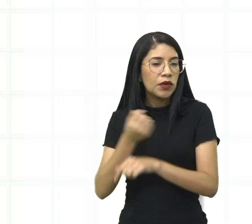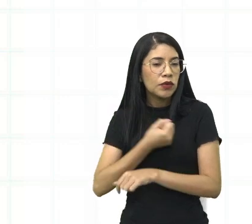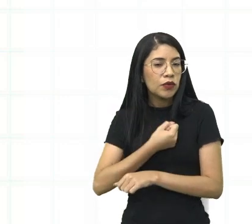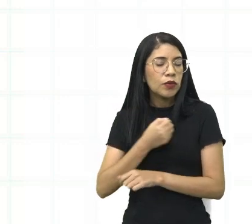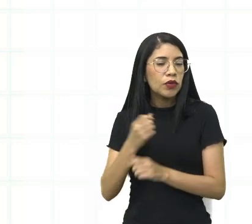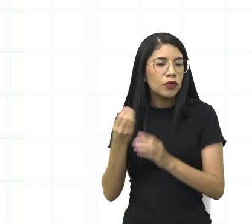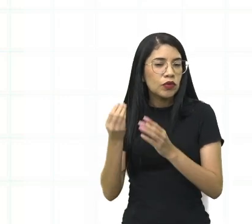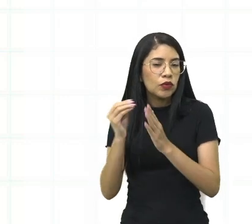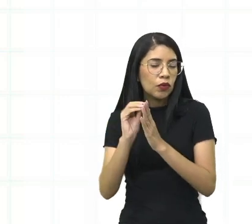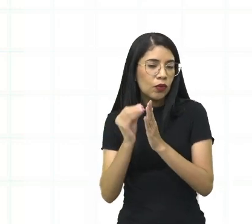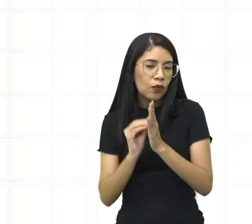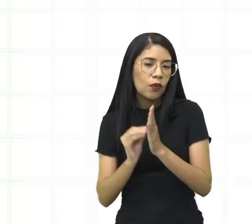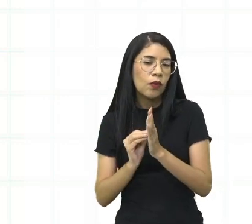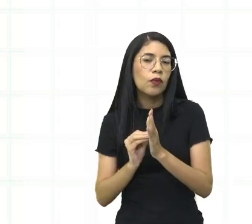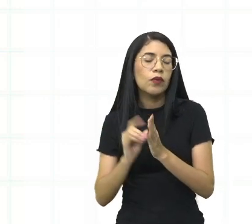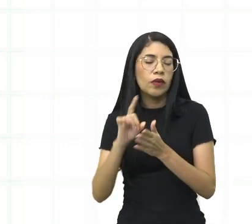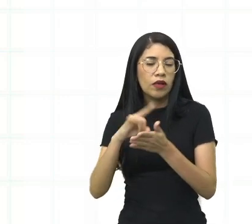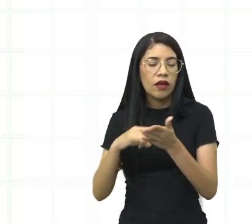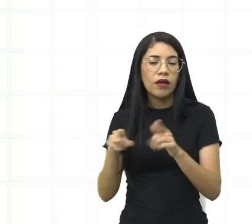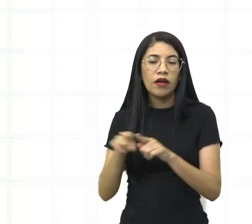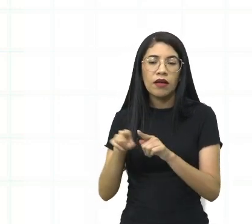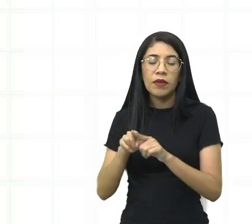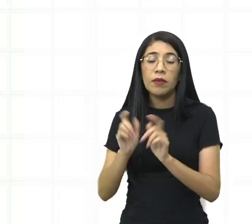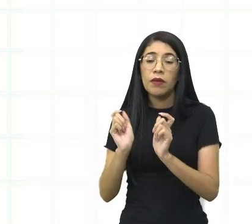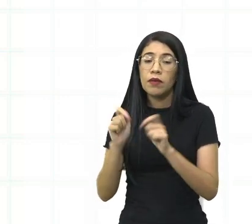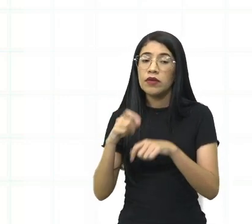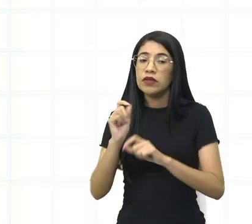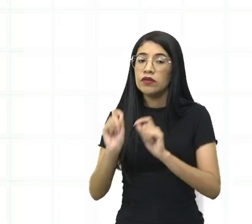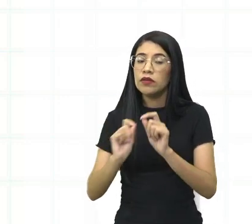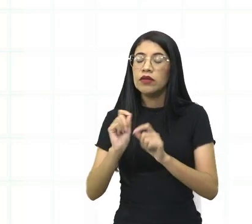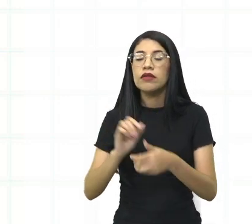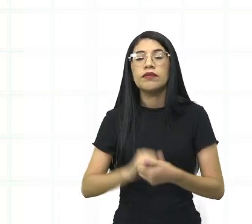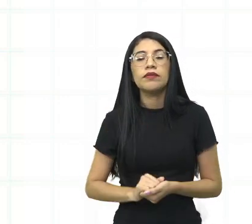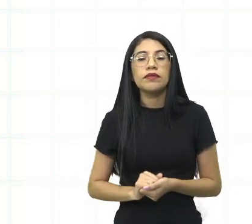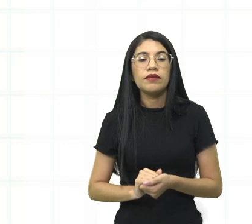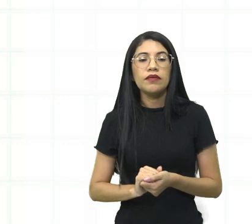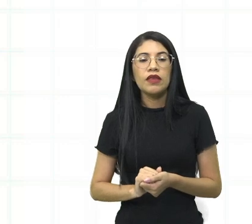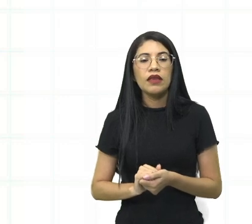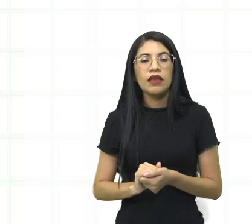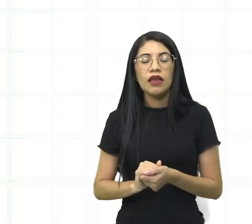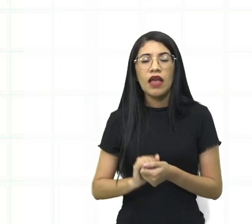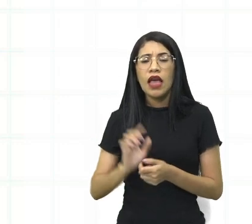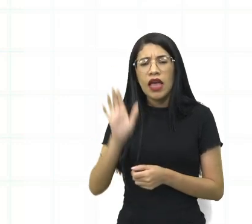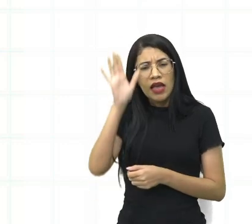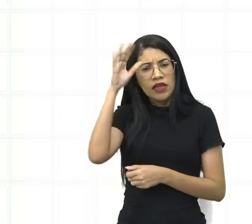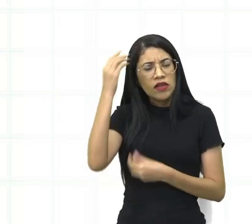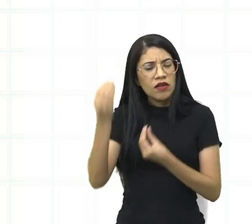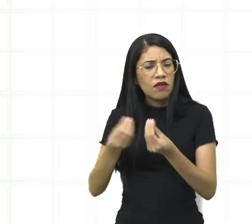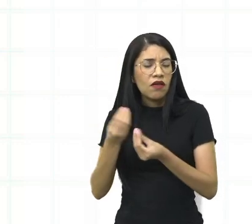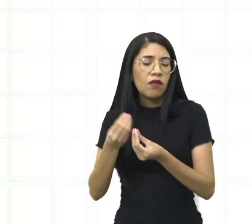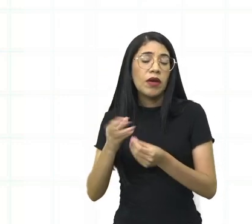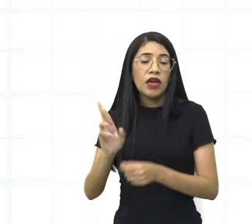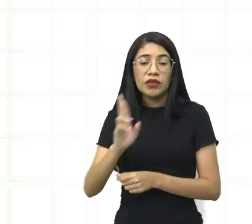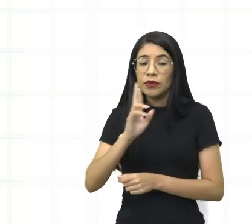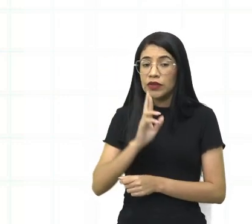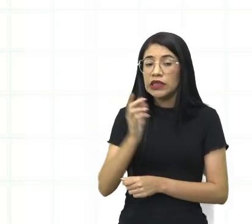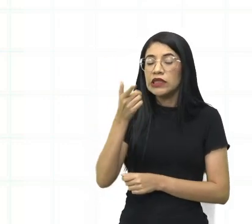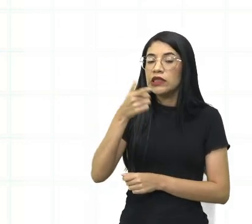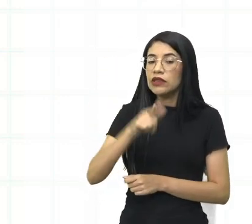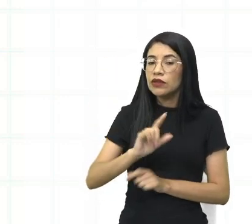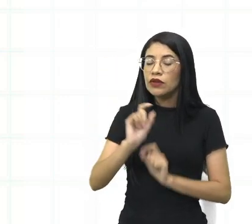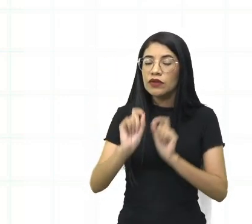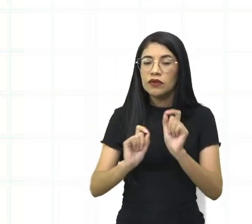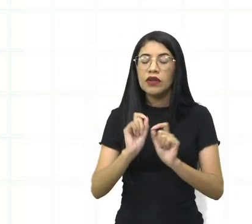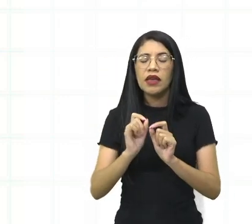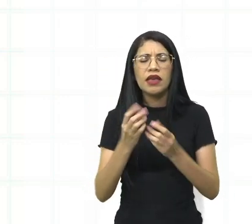foi informado na entrega, para que eu possa tomar medidas cabíveis. Fui respondida com a mesma informação